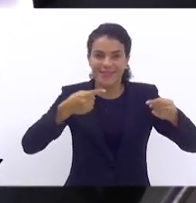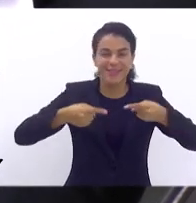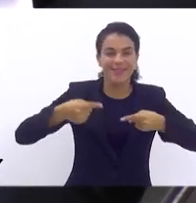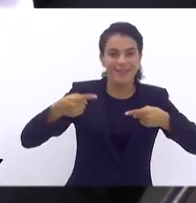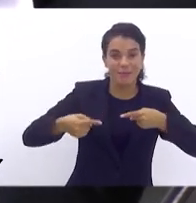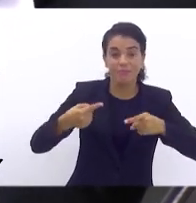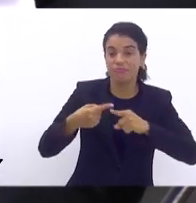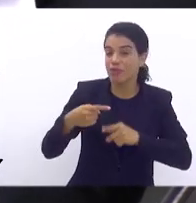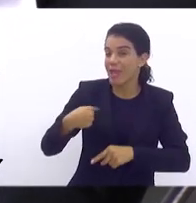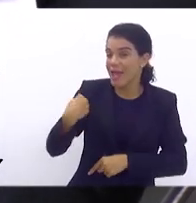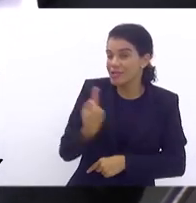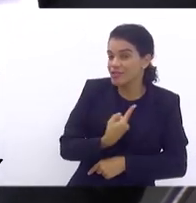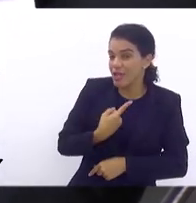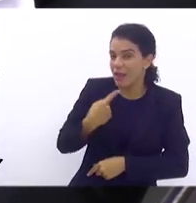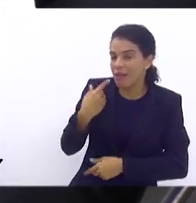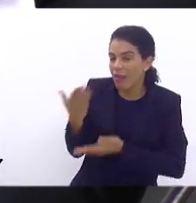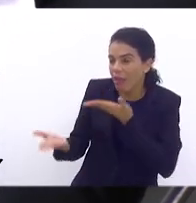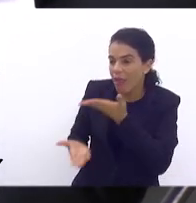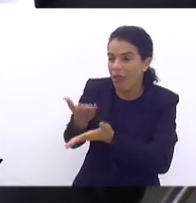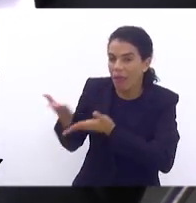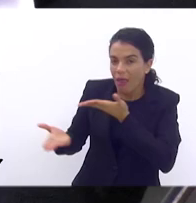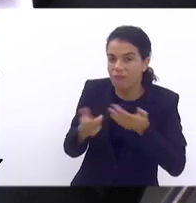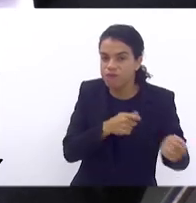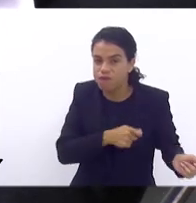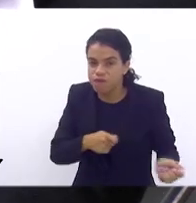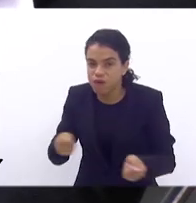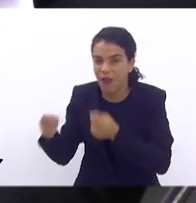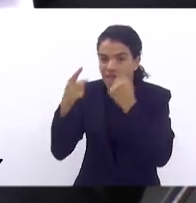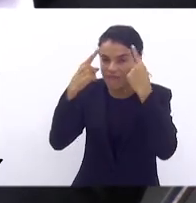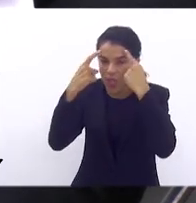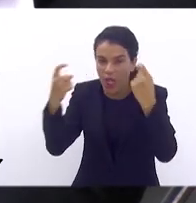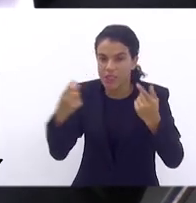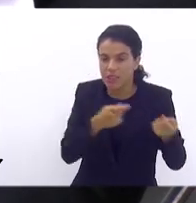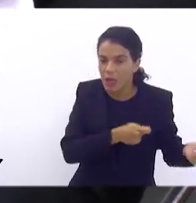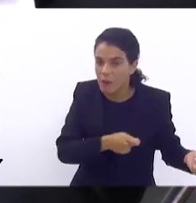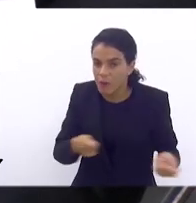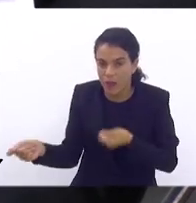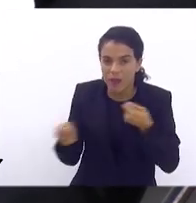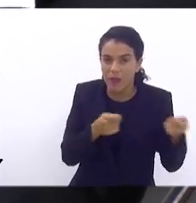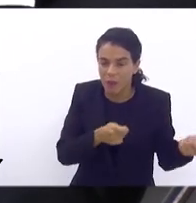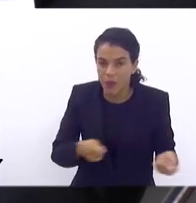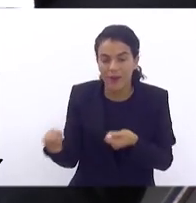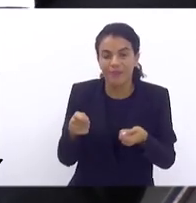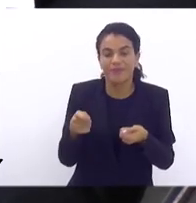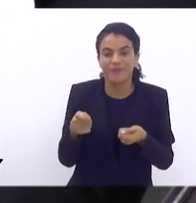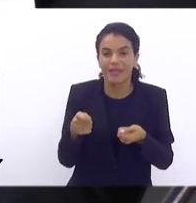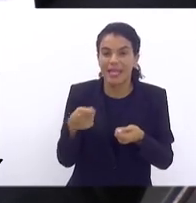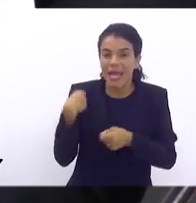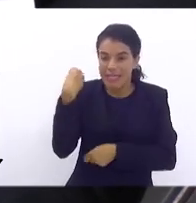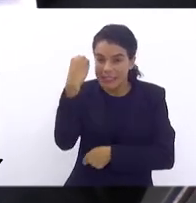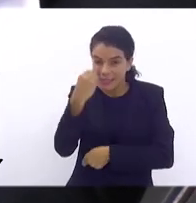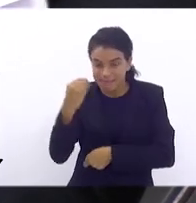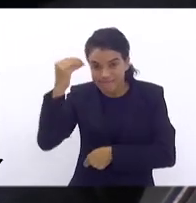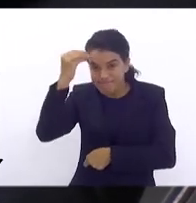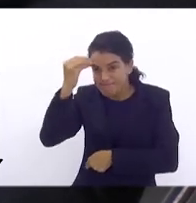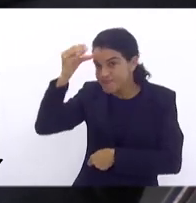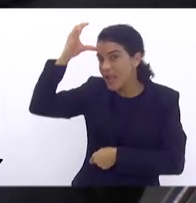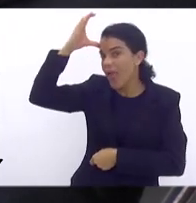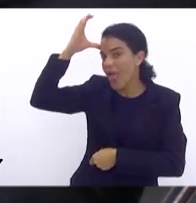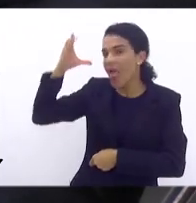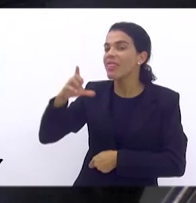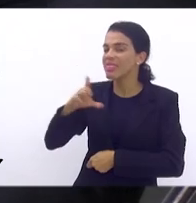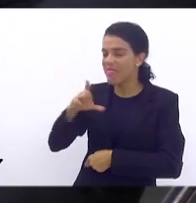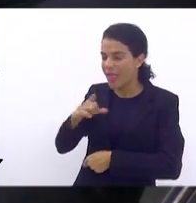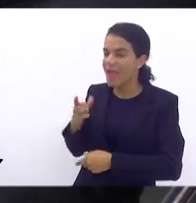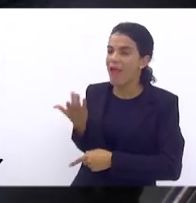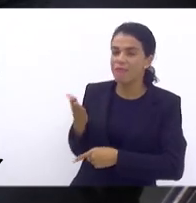essas discriminações cotidianas essas violências cotidianas e a partir dessa nossa experiência a gente tem muita